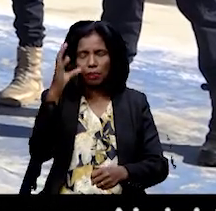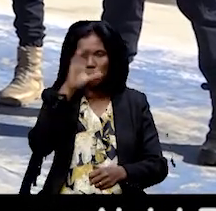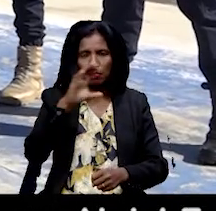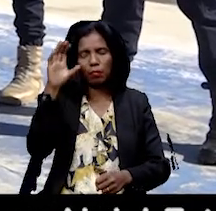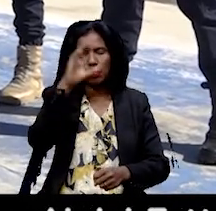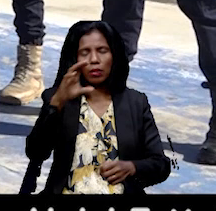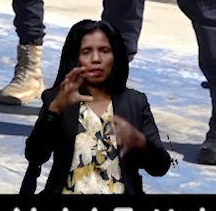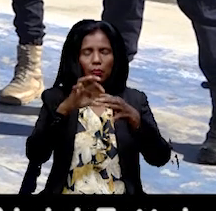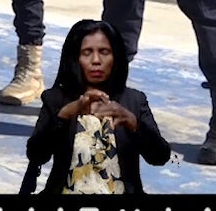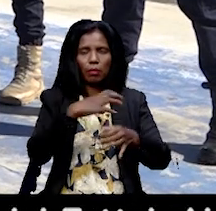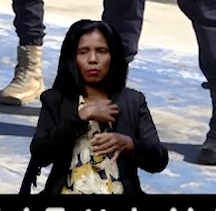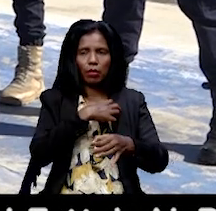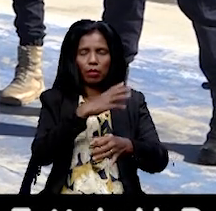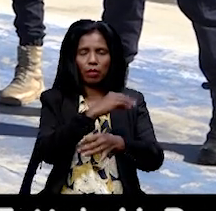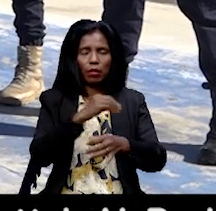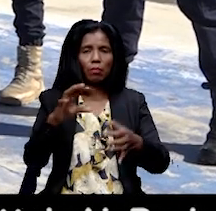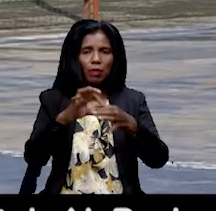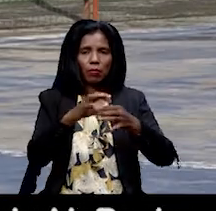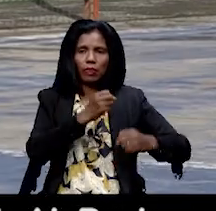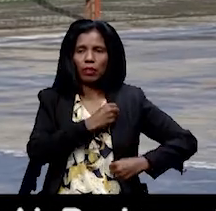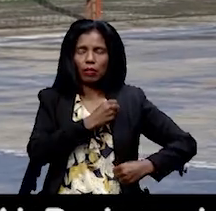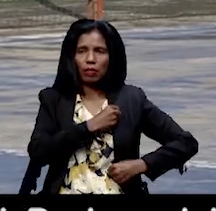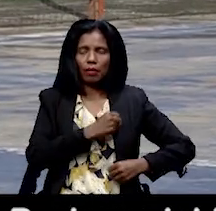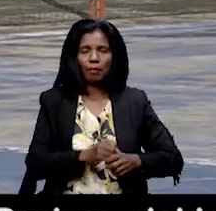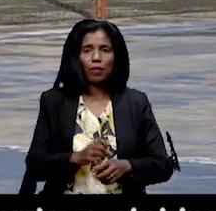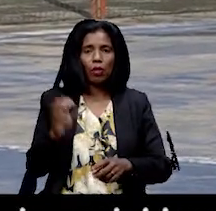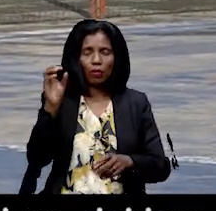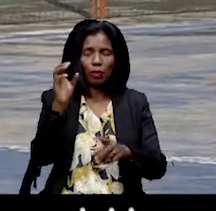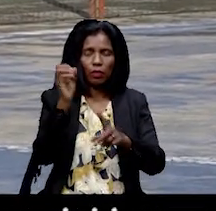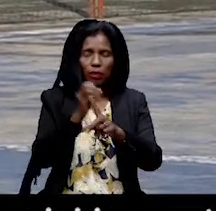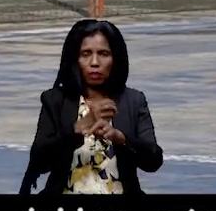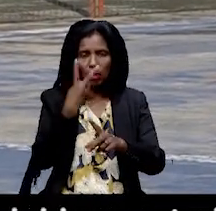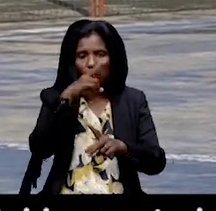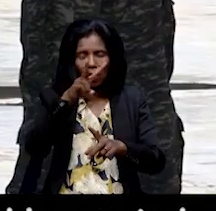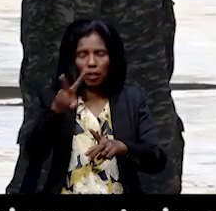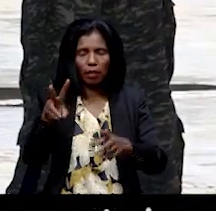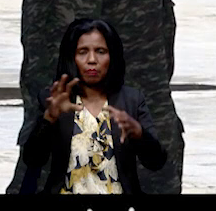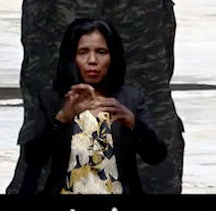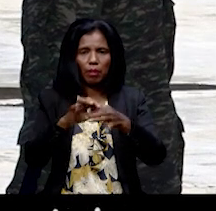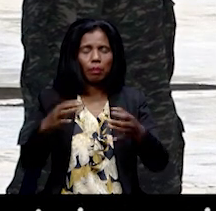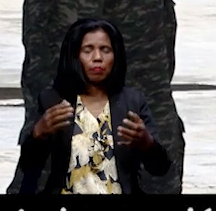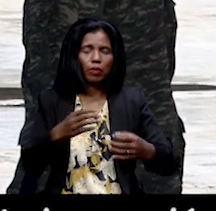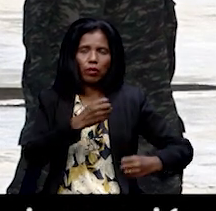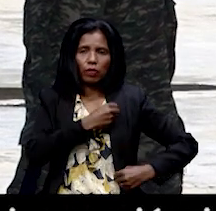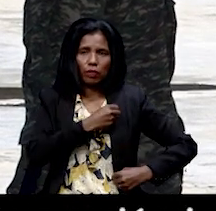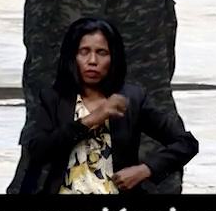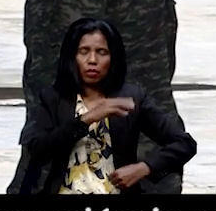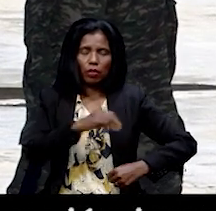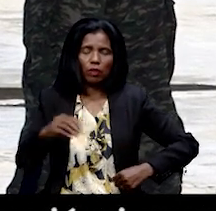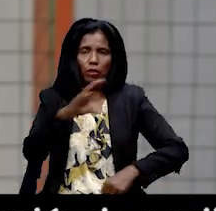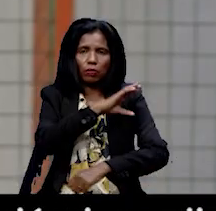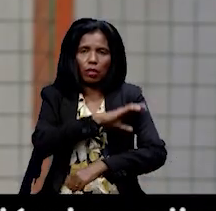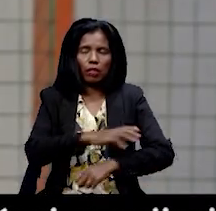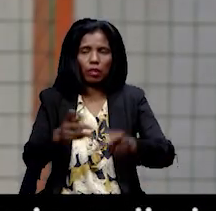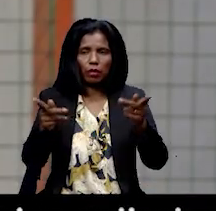no FIFDTeli. Objetivo se patrulhamento conjunto ne ato controla membro força no segurança iha bairro Sira, hodi